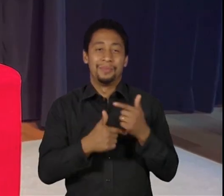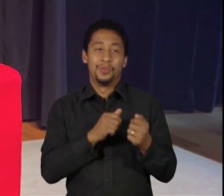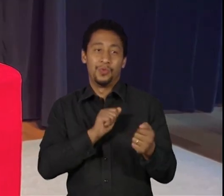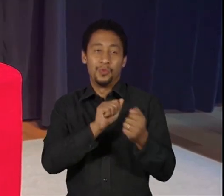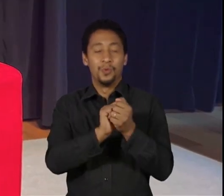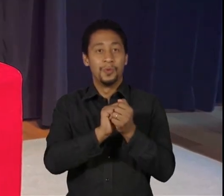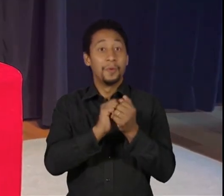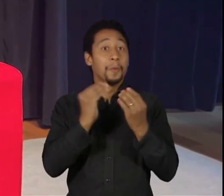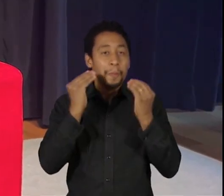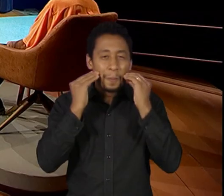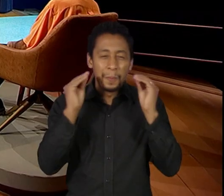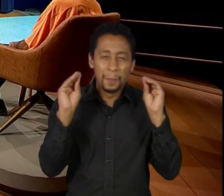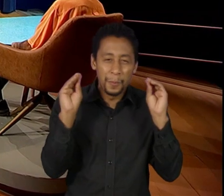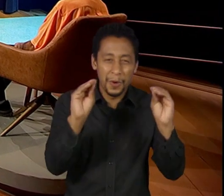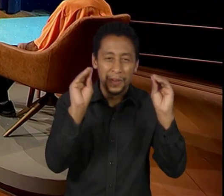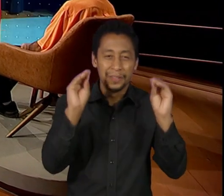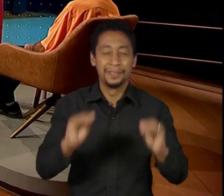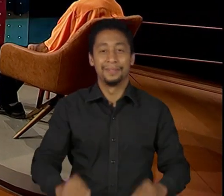beijo, querido.